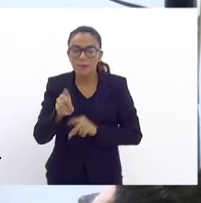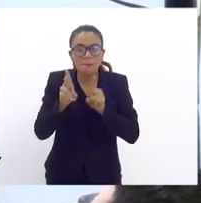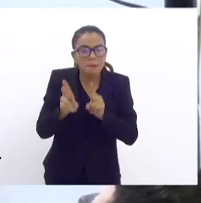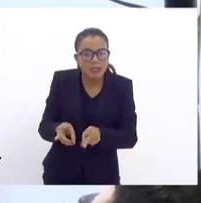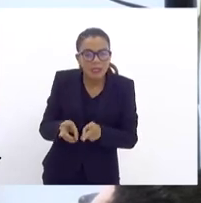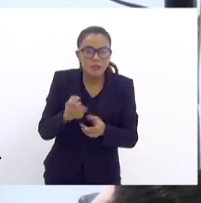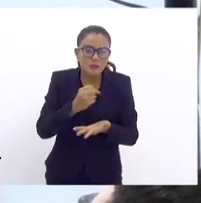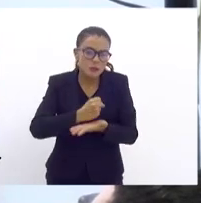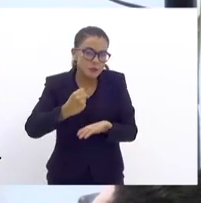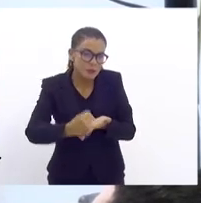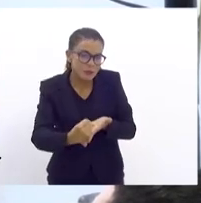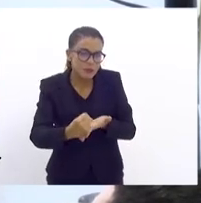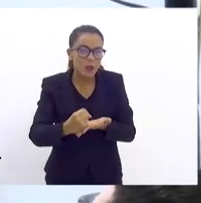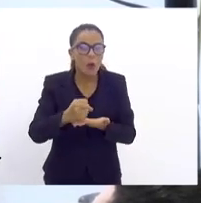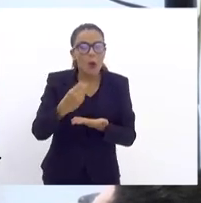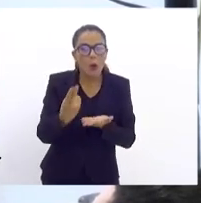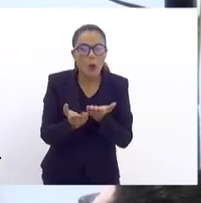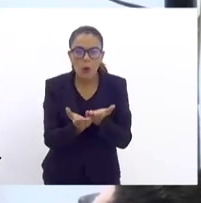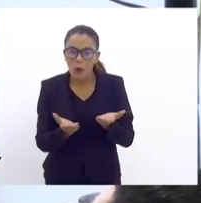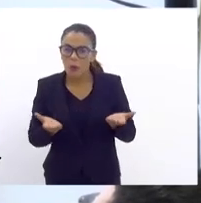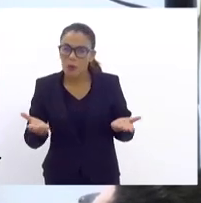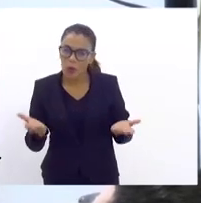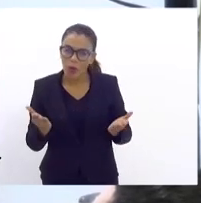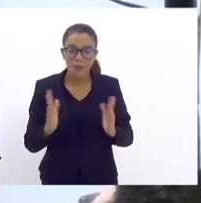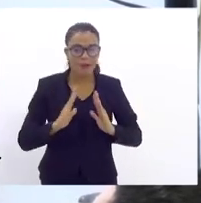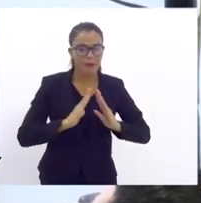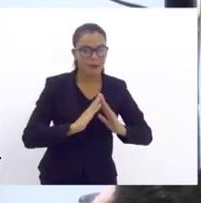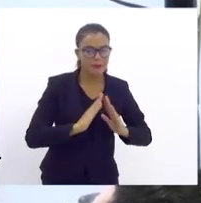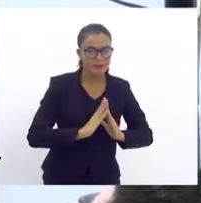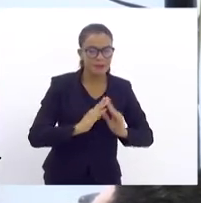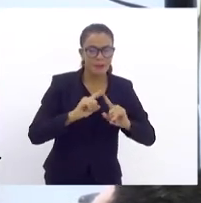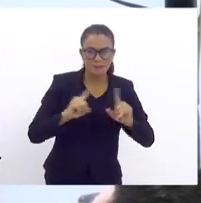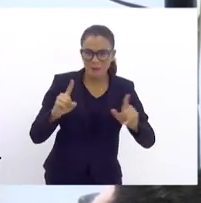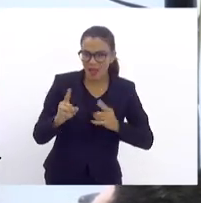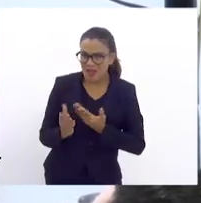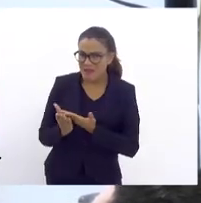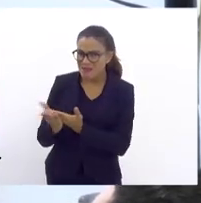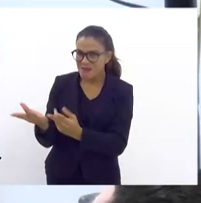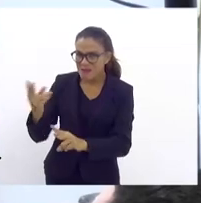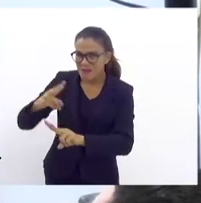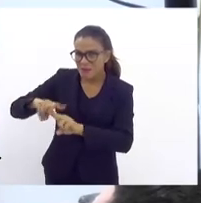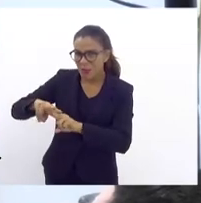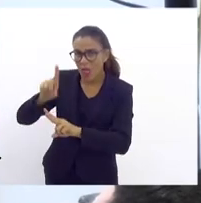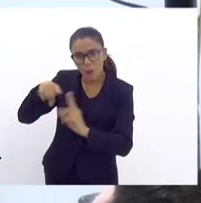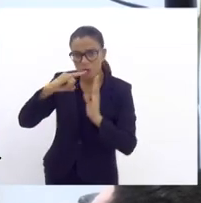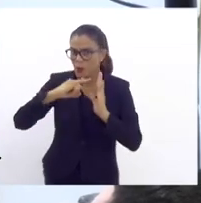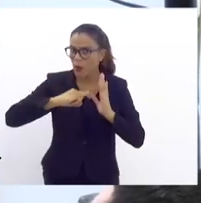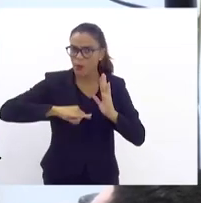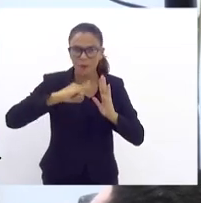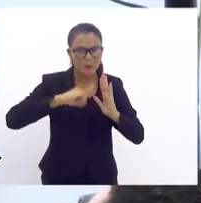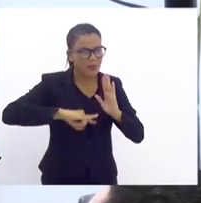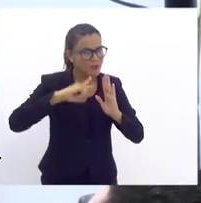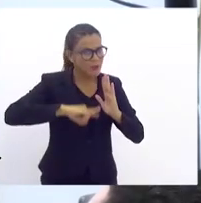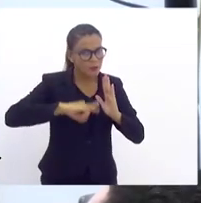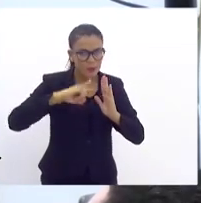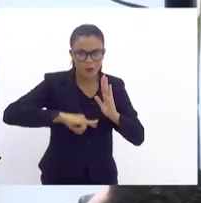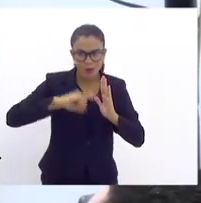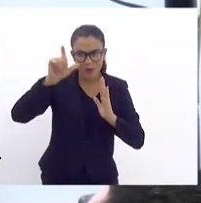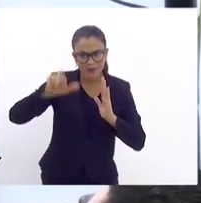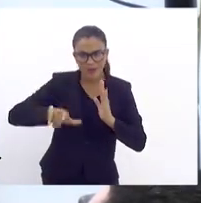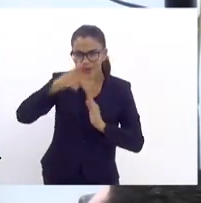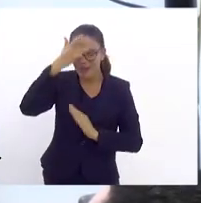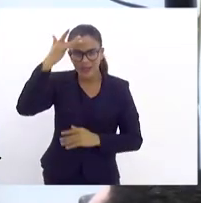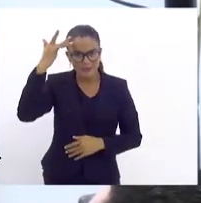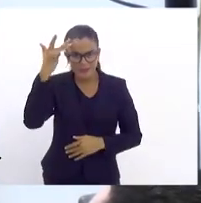autenticado alguma coisa uma cópia dentro de casa mas não ficar com o único é um documento é um documento daquela pessoa